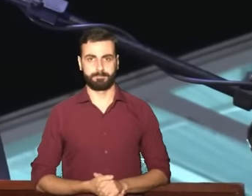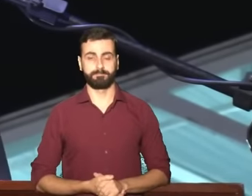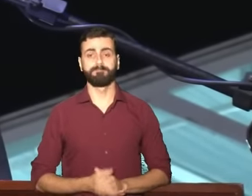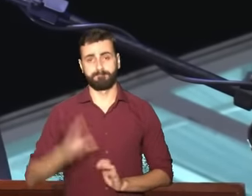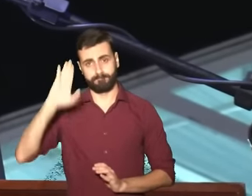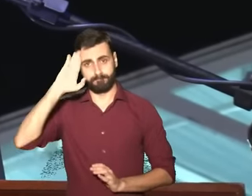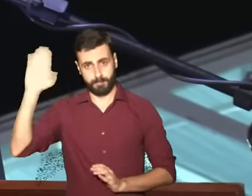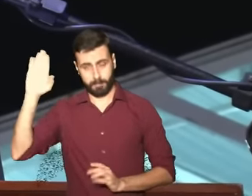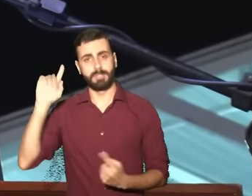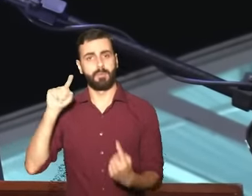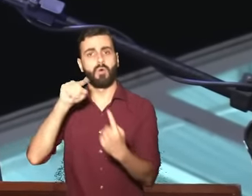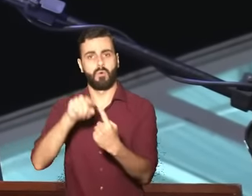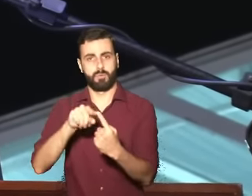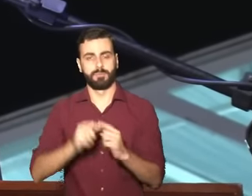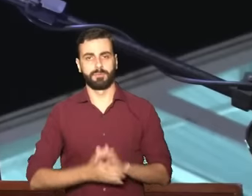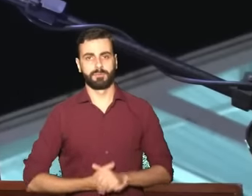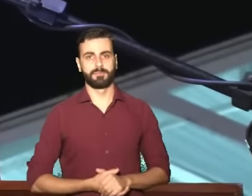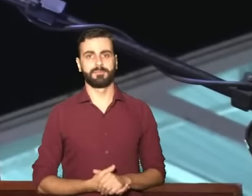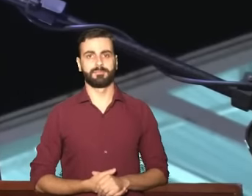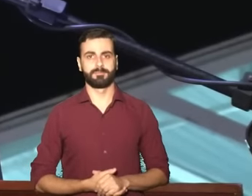como resultado final.